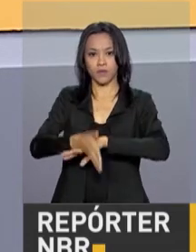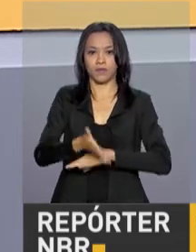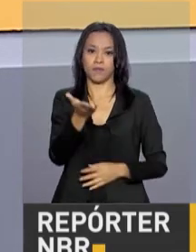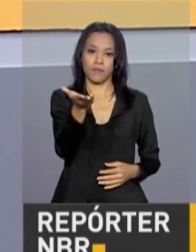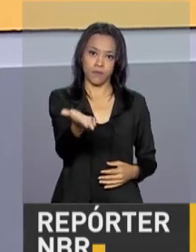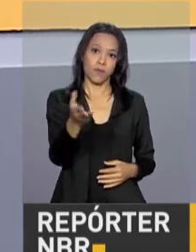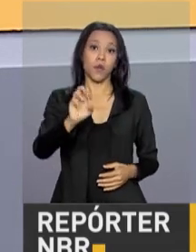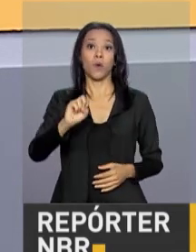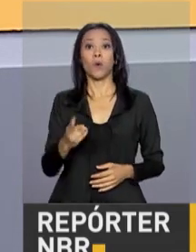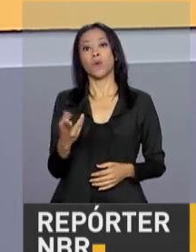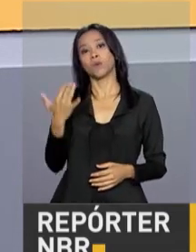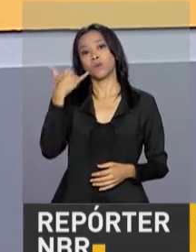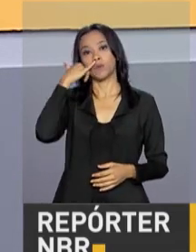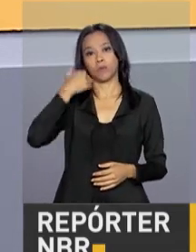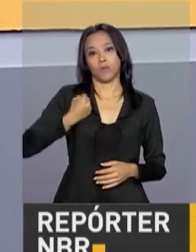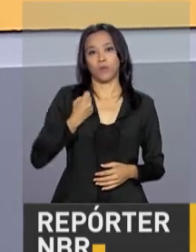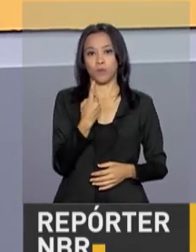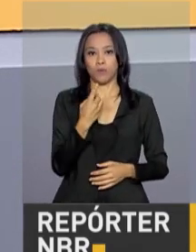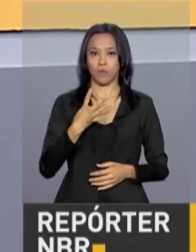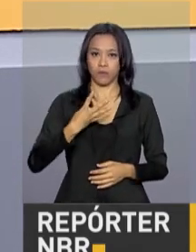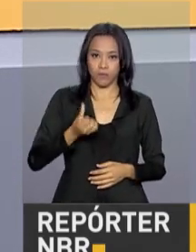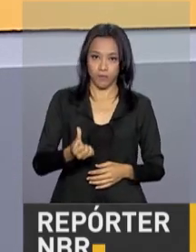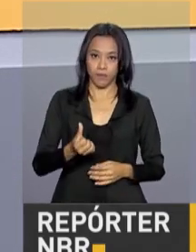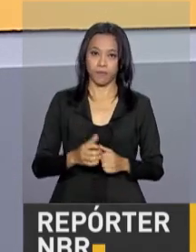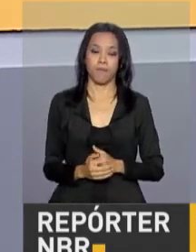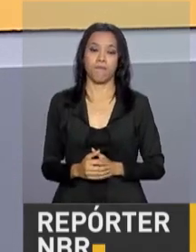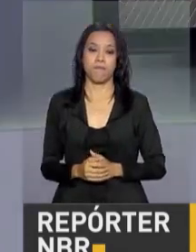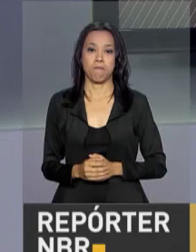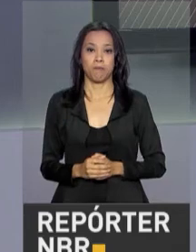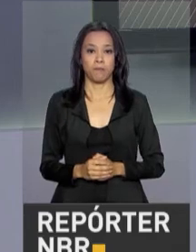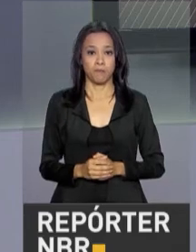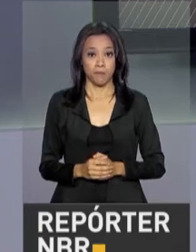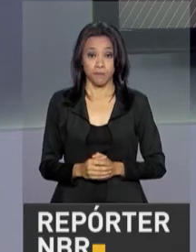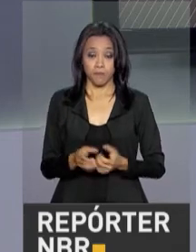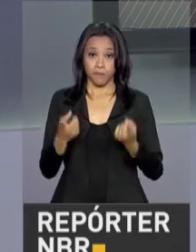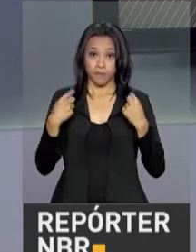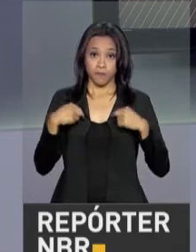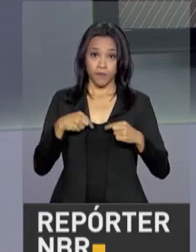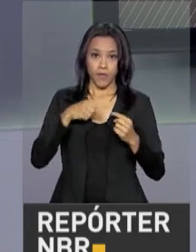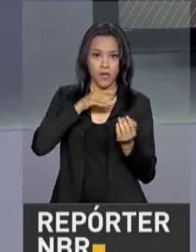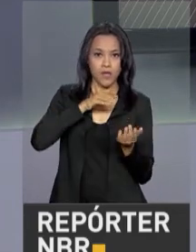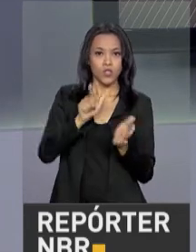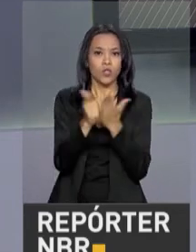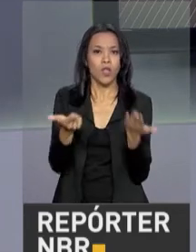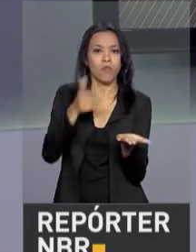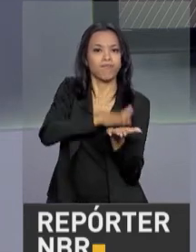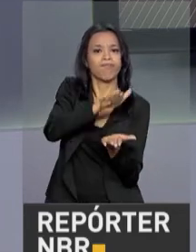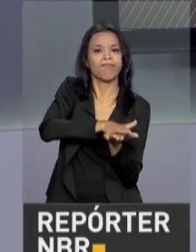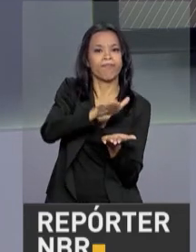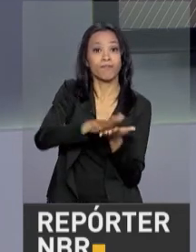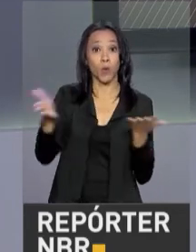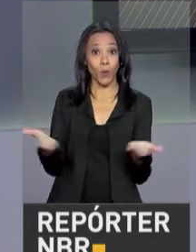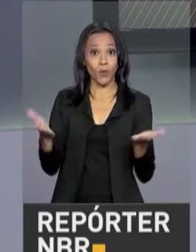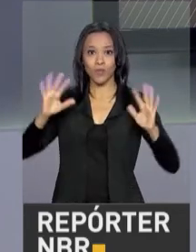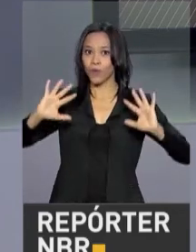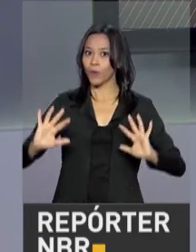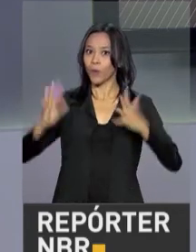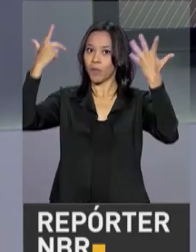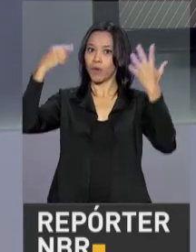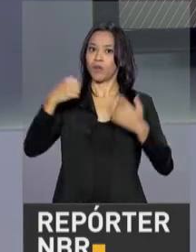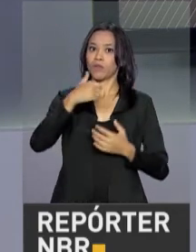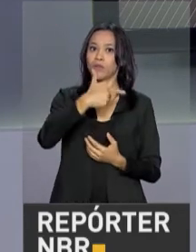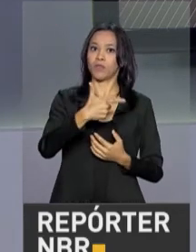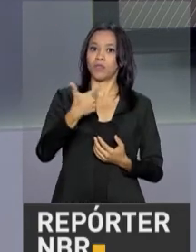receita.fazenda.gov.br ou pelo Receita Fone, no número 146. A imprensa nacional comemora 210